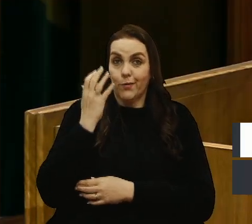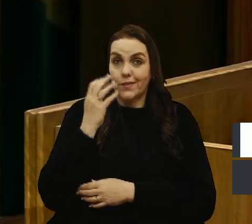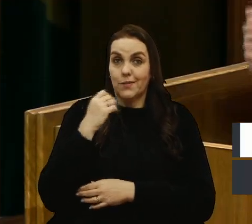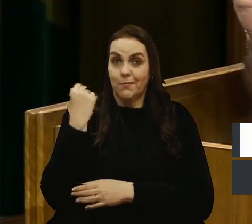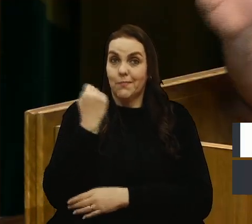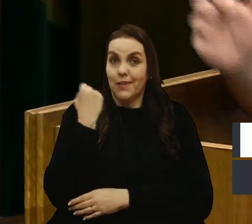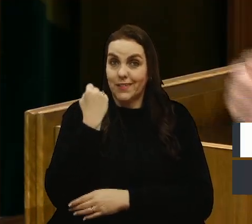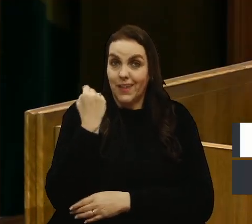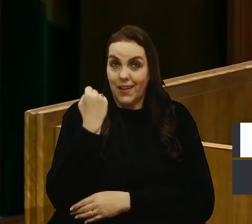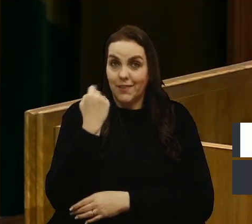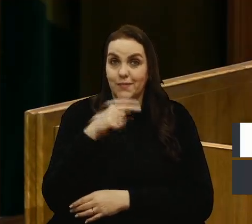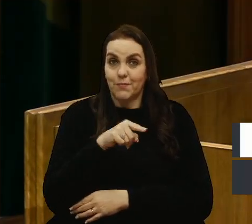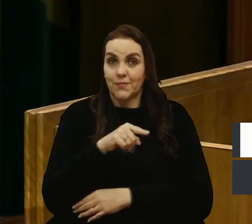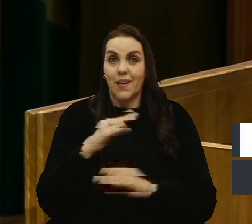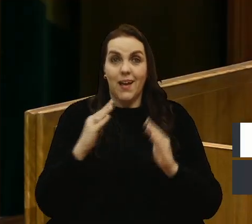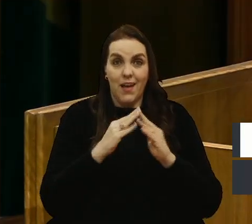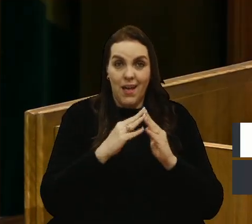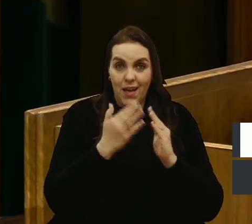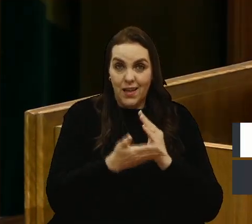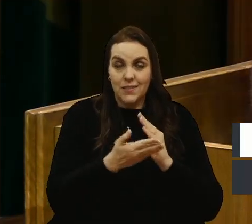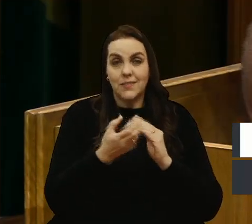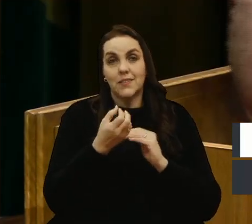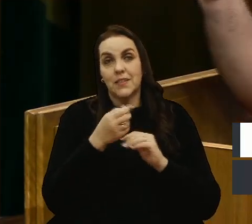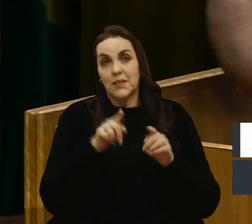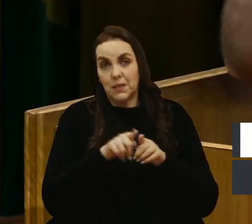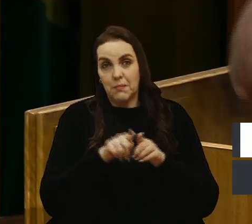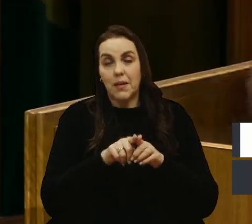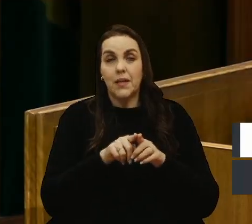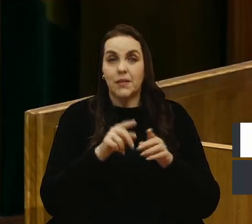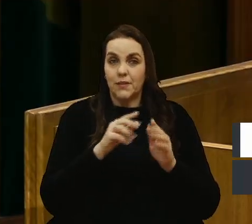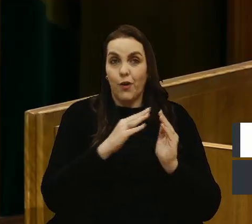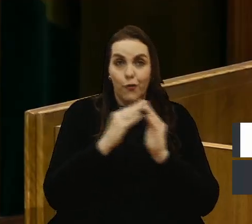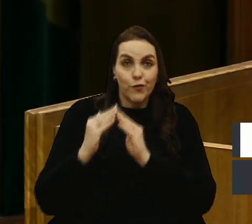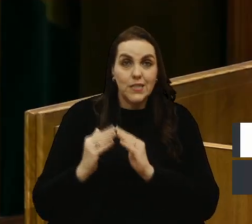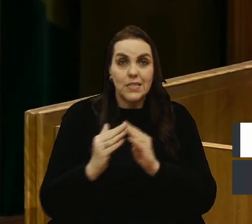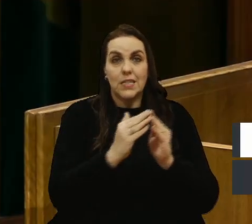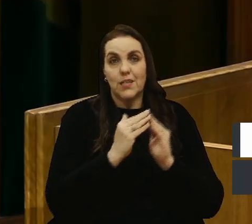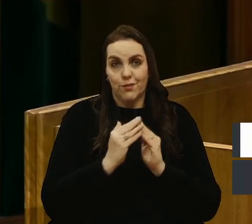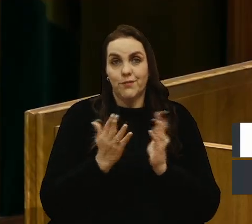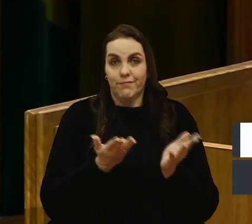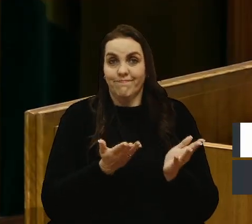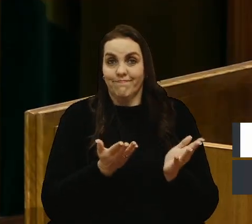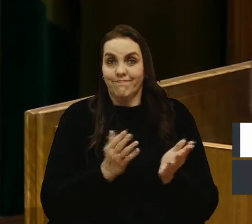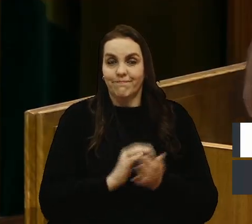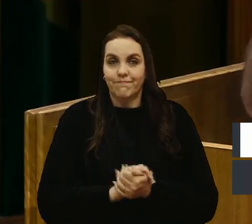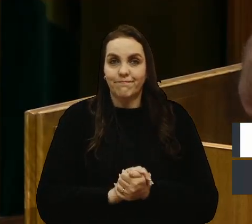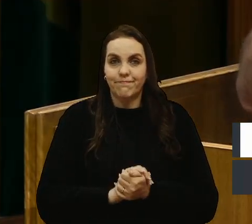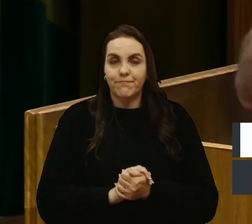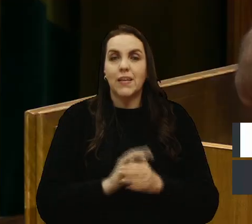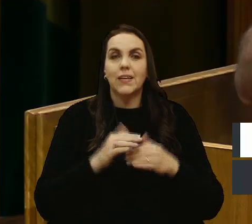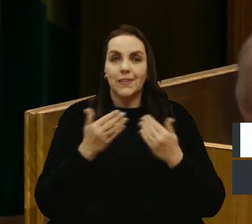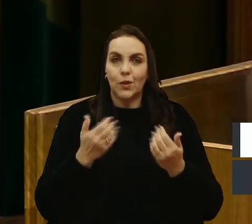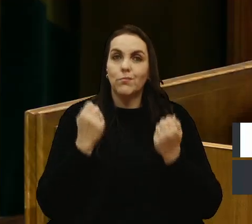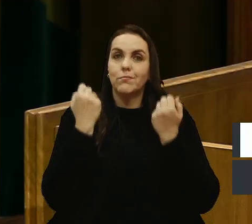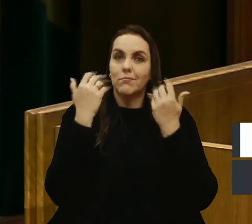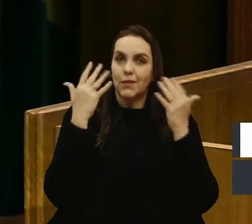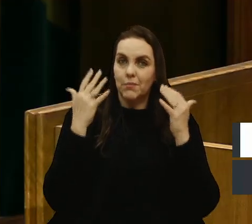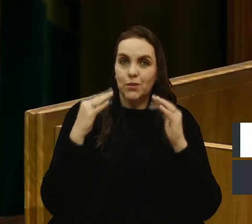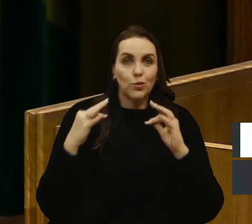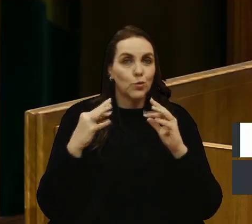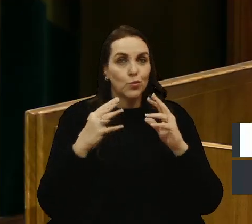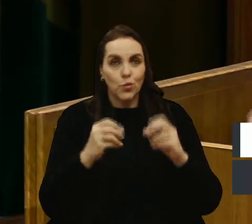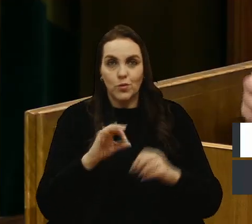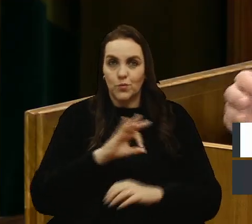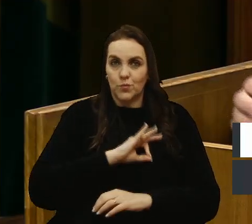maior para aquela residência e também para os vizinhos ali ao redor. Então aqui eu parabenizo a todos os